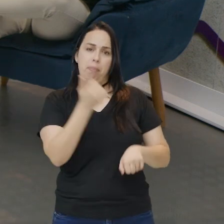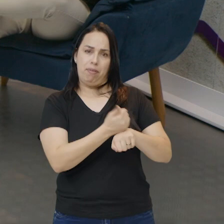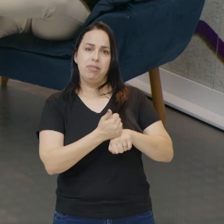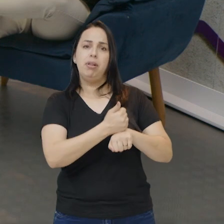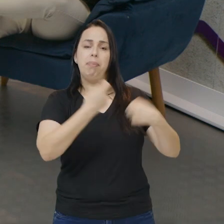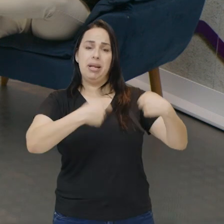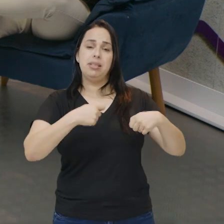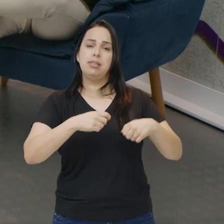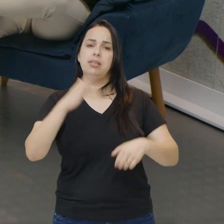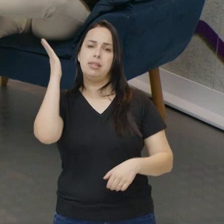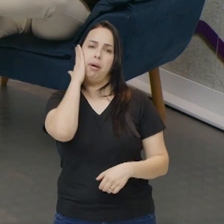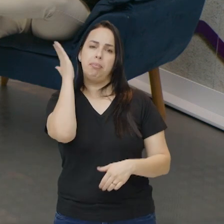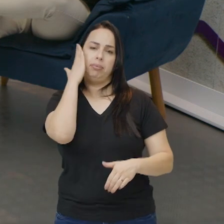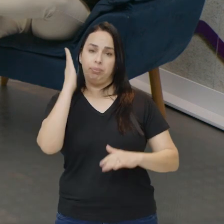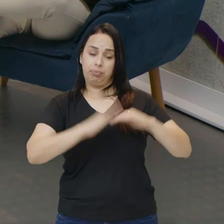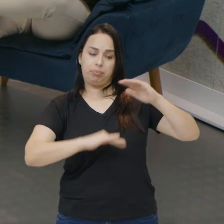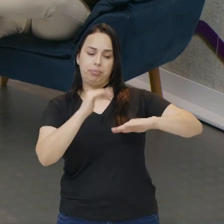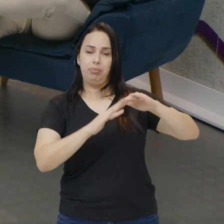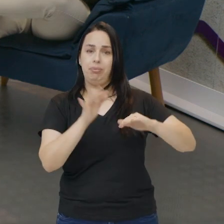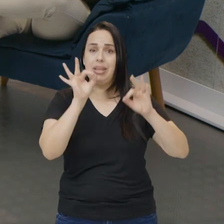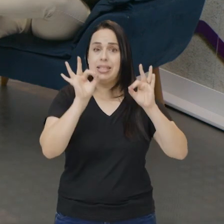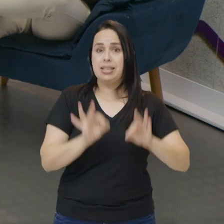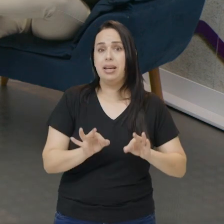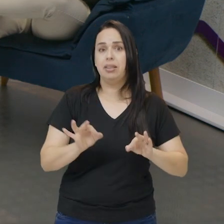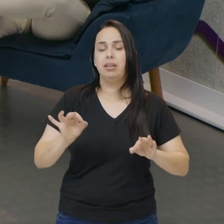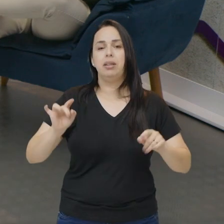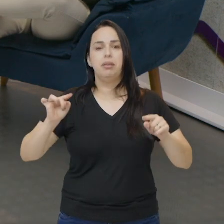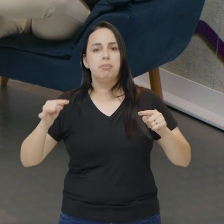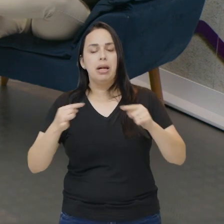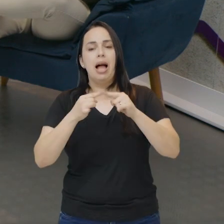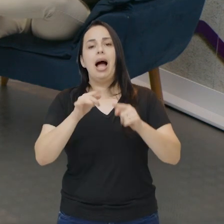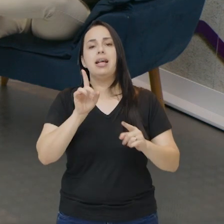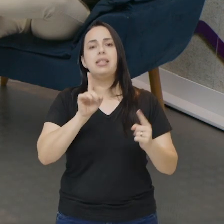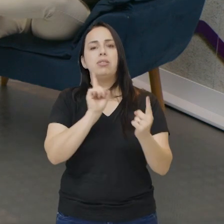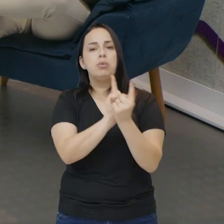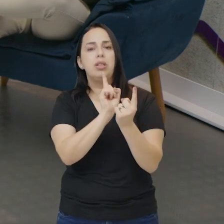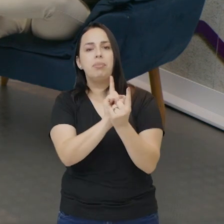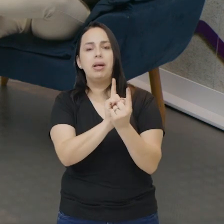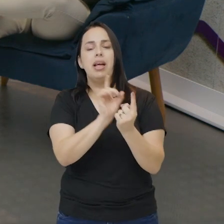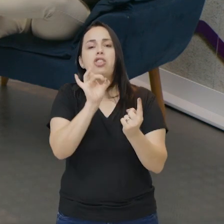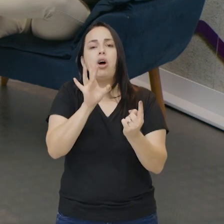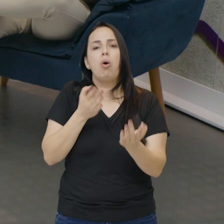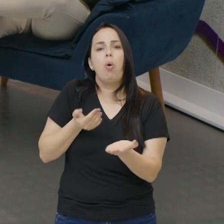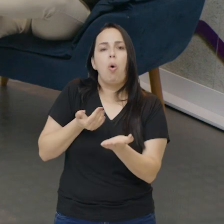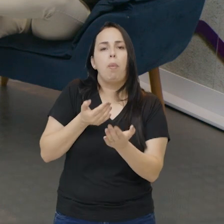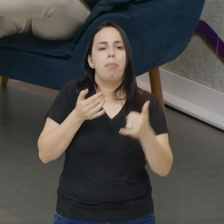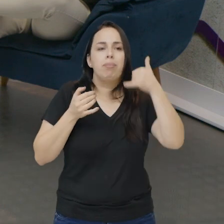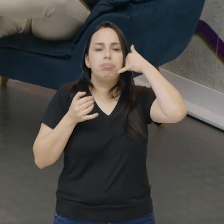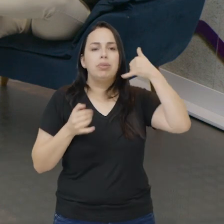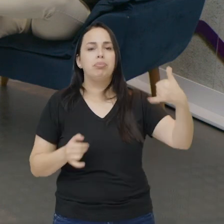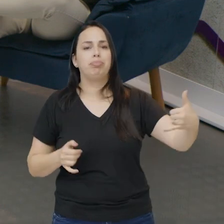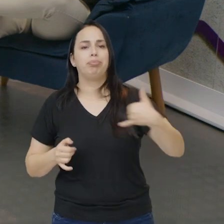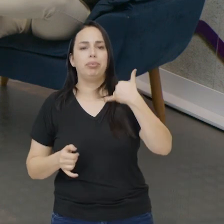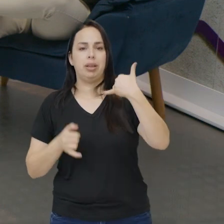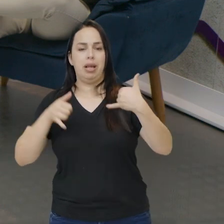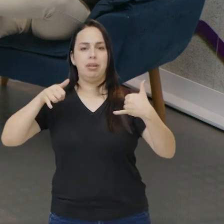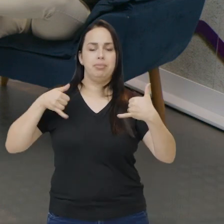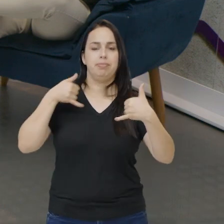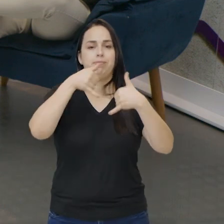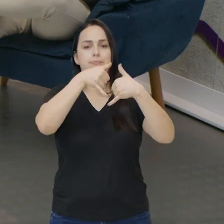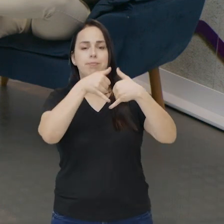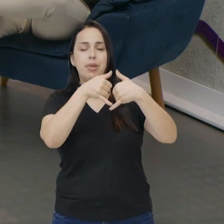profissional tem que estar ali habilitado para justamente dar sequência nesse andamento, porque muitas vezes um serviço ele apenas inicia, ele apenas